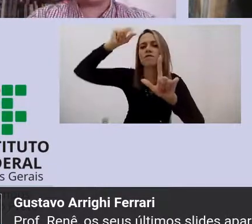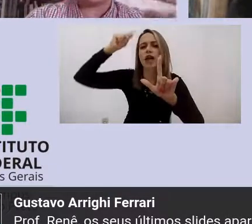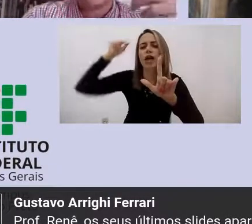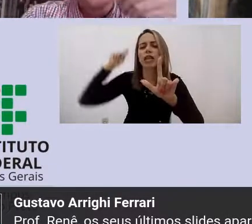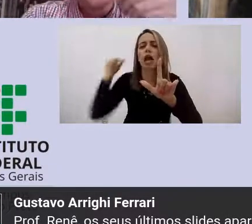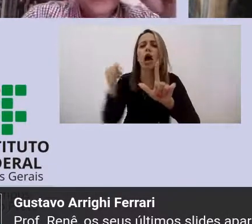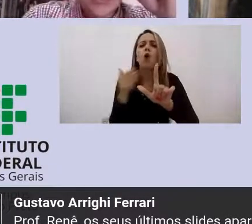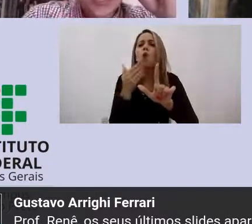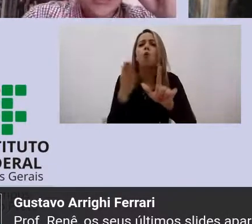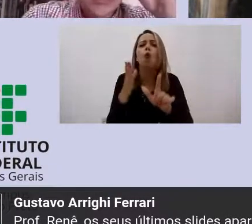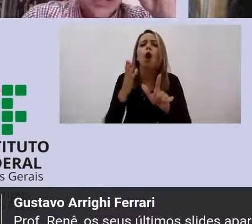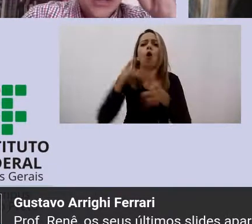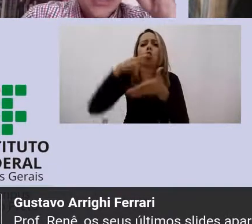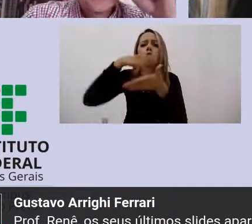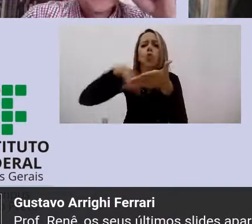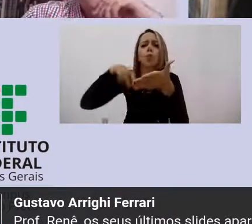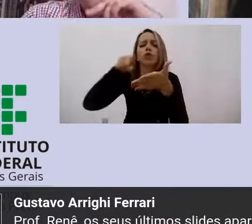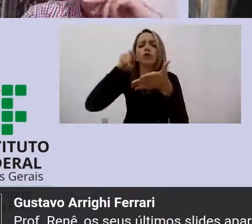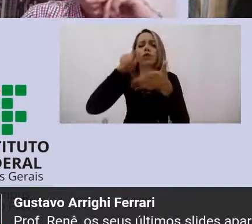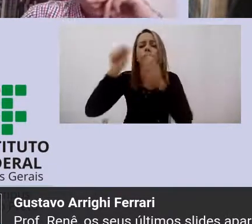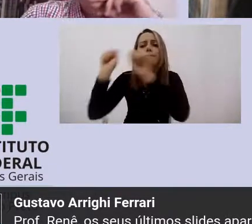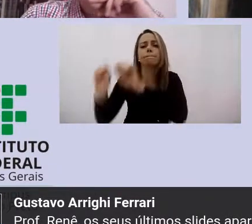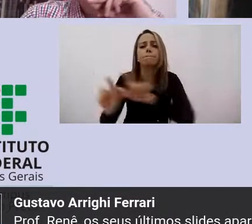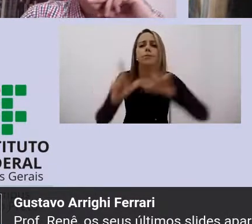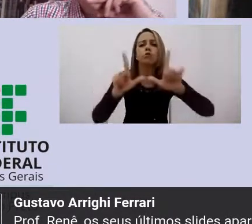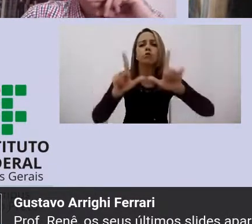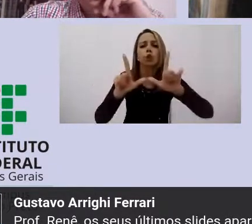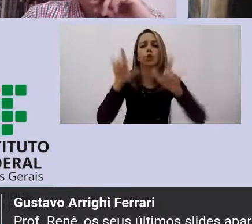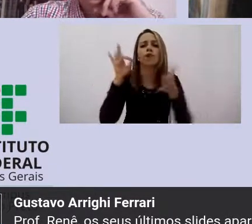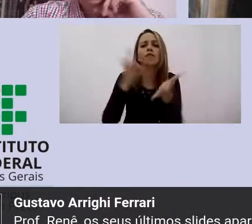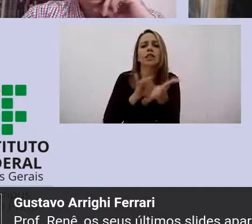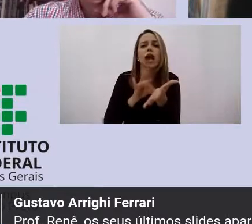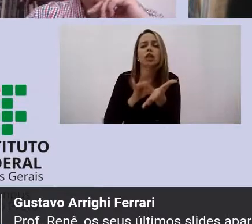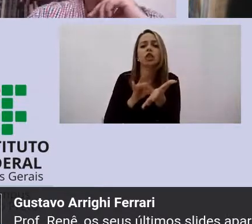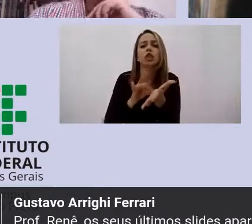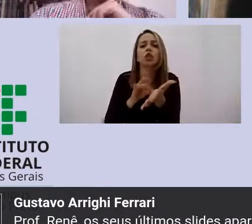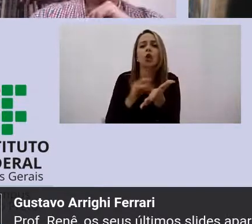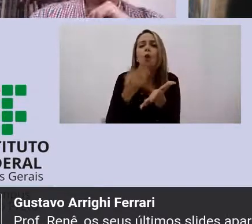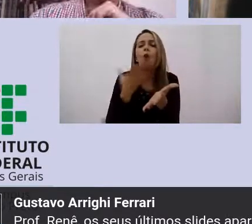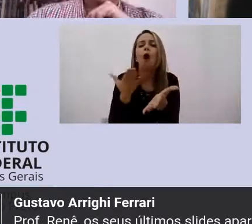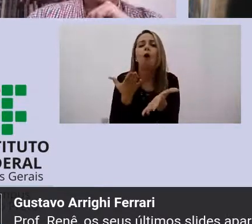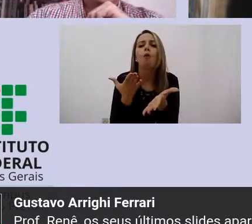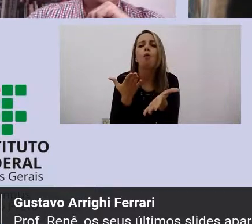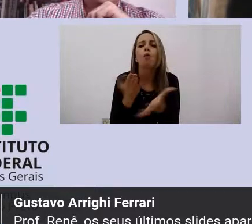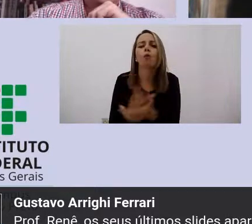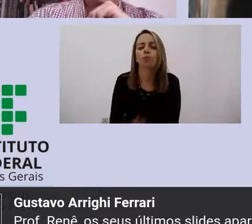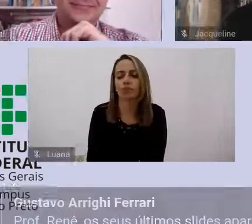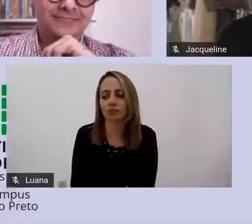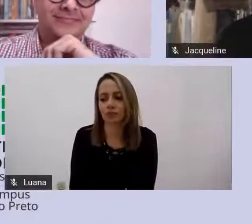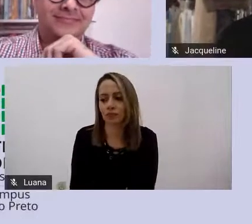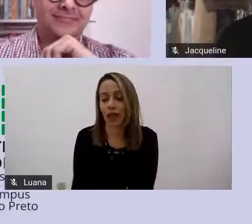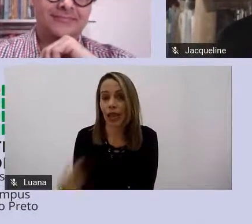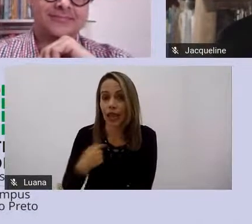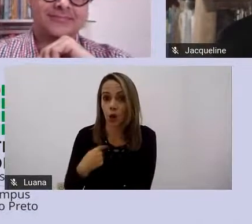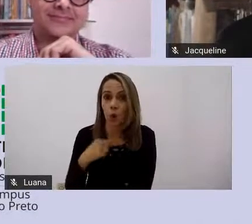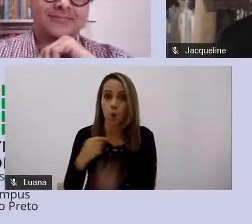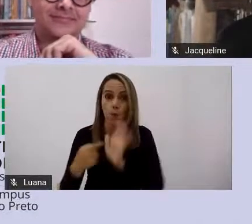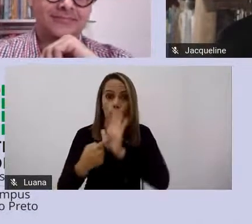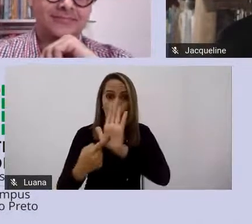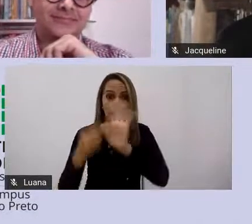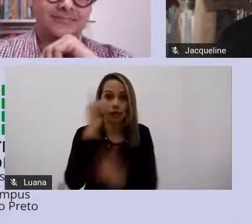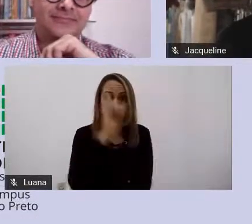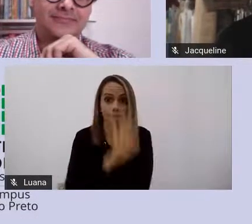Você projetou, na verdade, desenhos originais. Todas as imagens que eu mostrei são